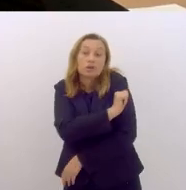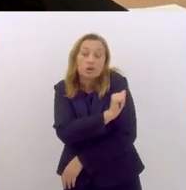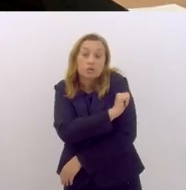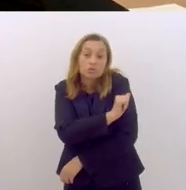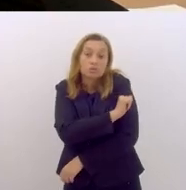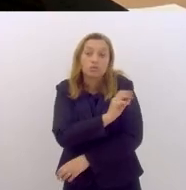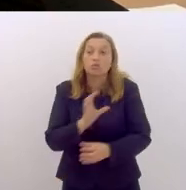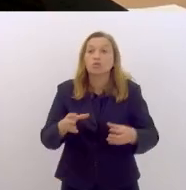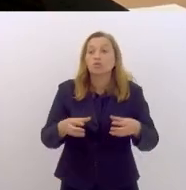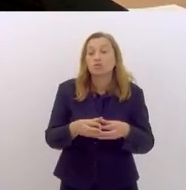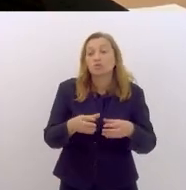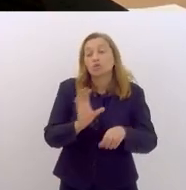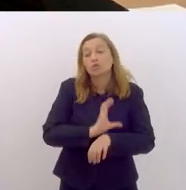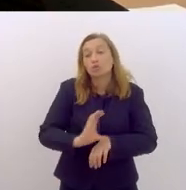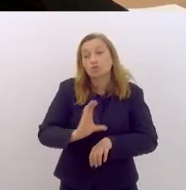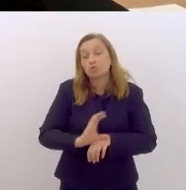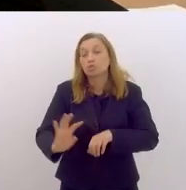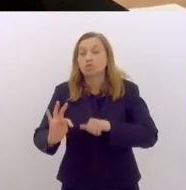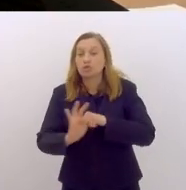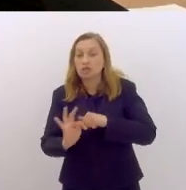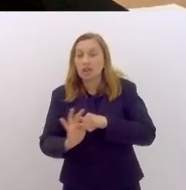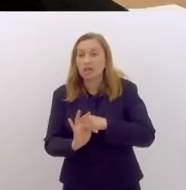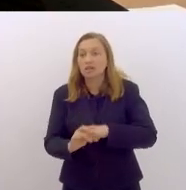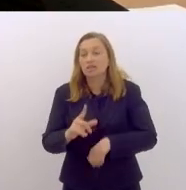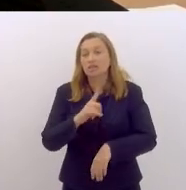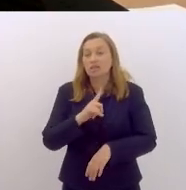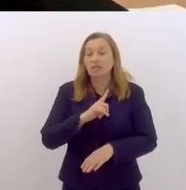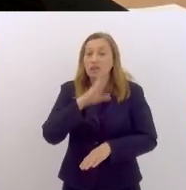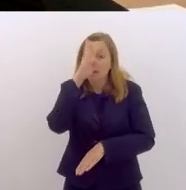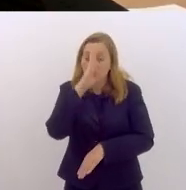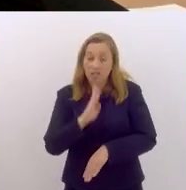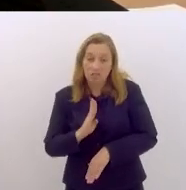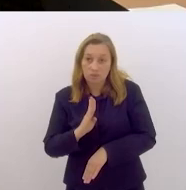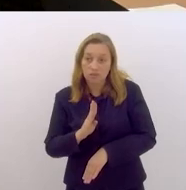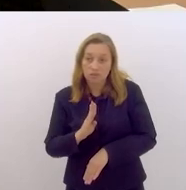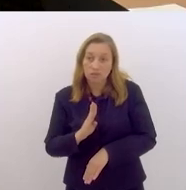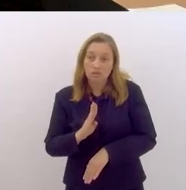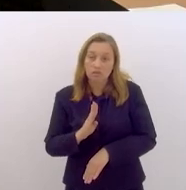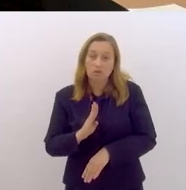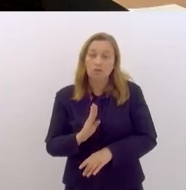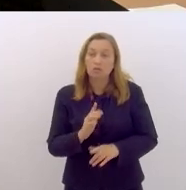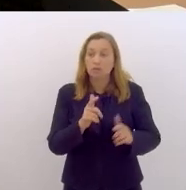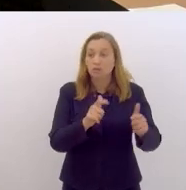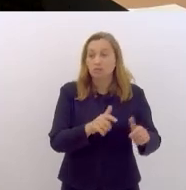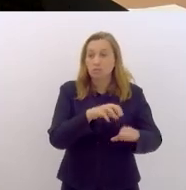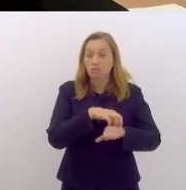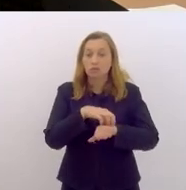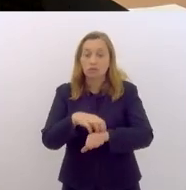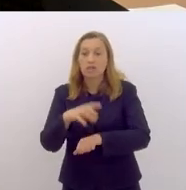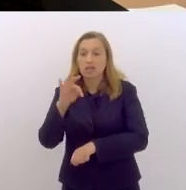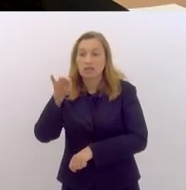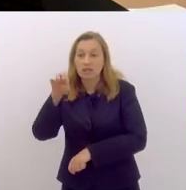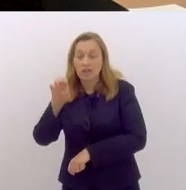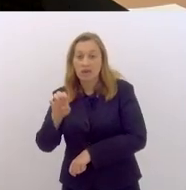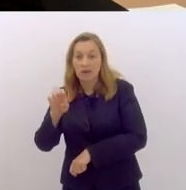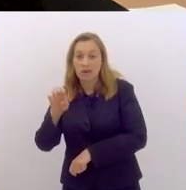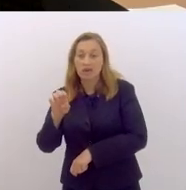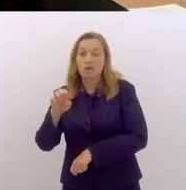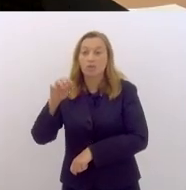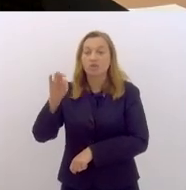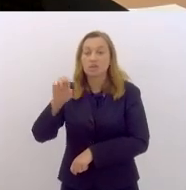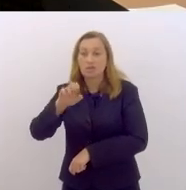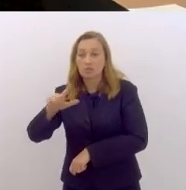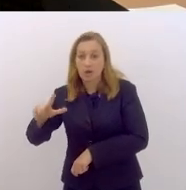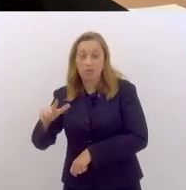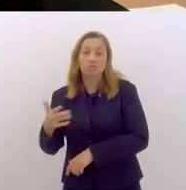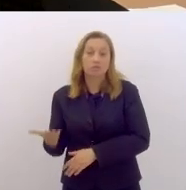cursos técnicos subsequentes de obter a gratuidade nos modais de transporte intermunicipais. Quero lembrar